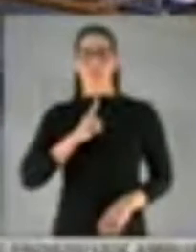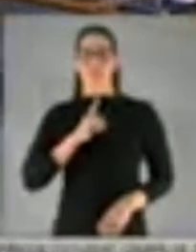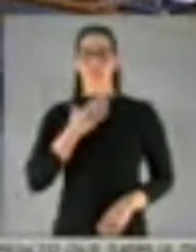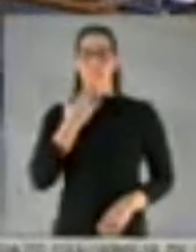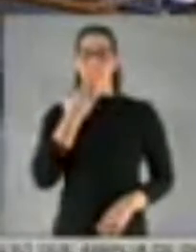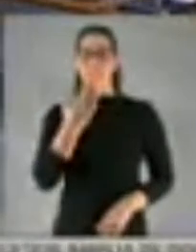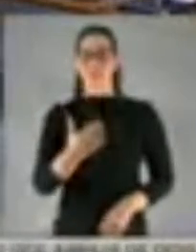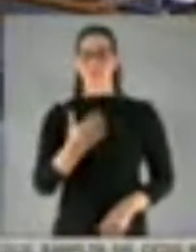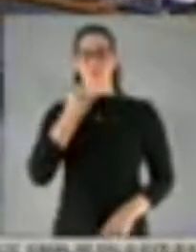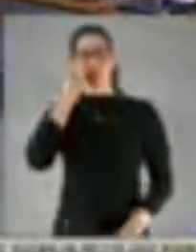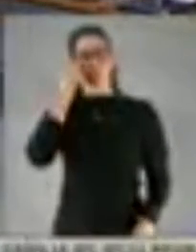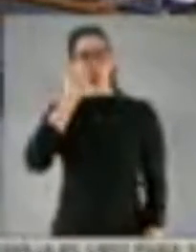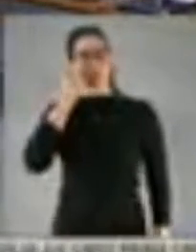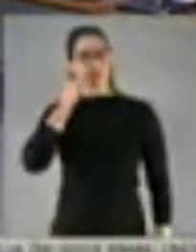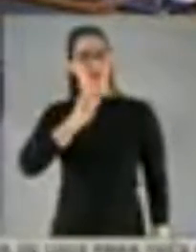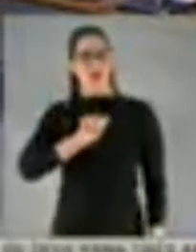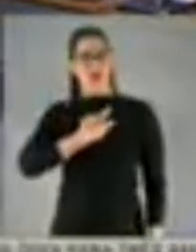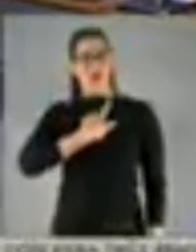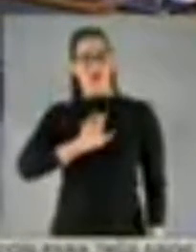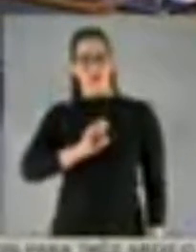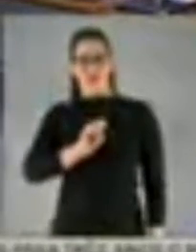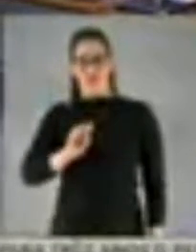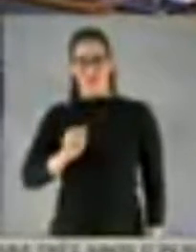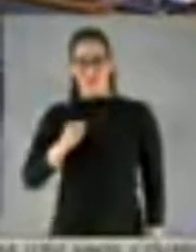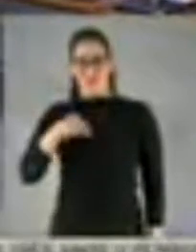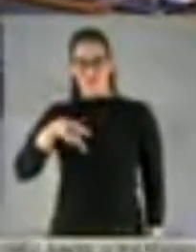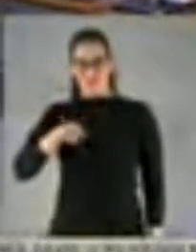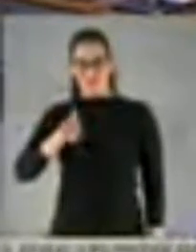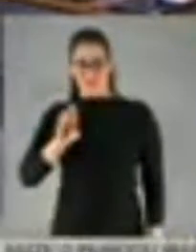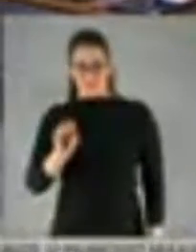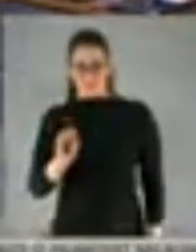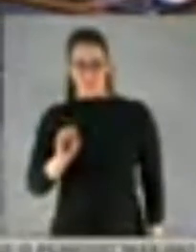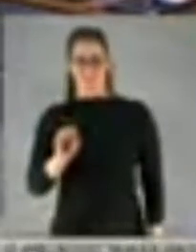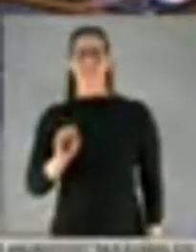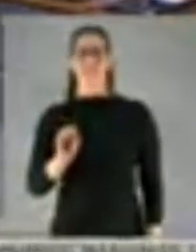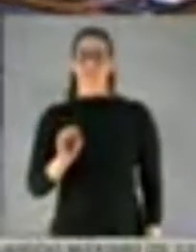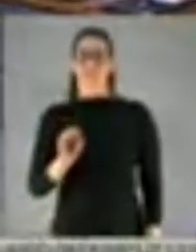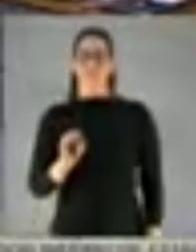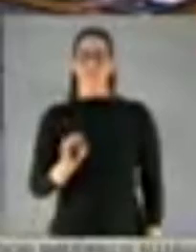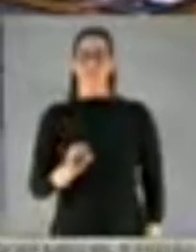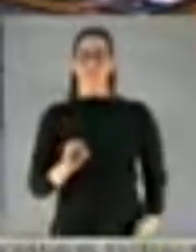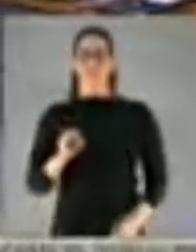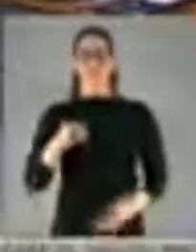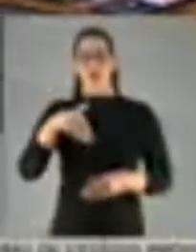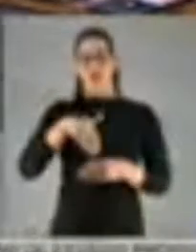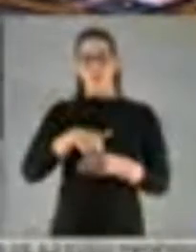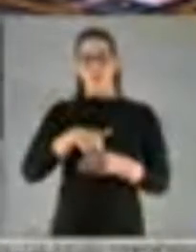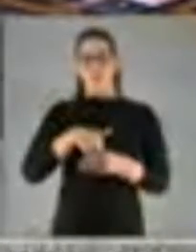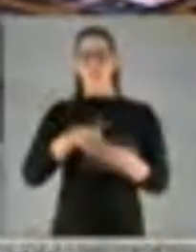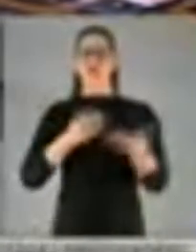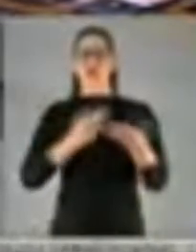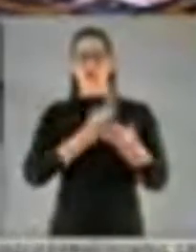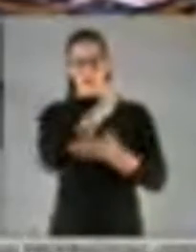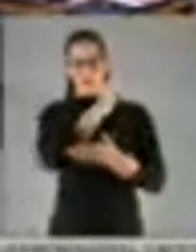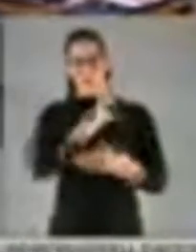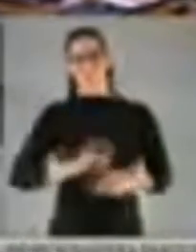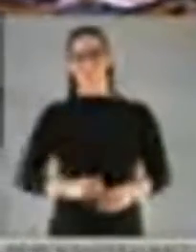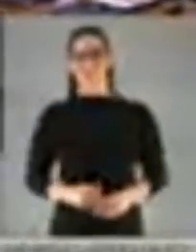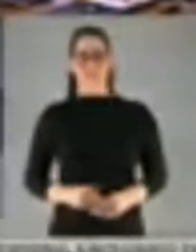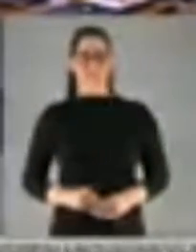do senador Alessandro Vieira e em votação. Os que aprovam permanecem como estão. Aprovado.